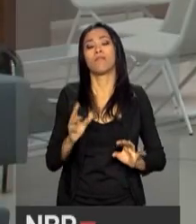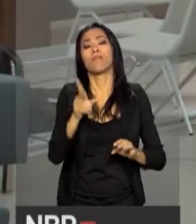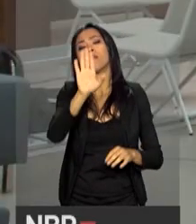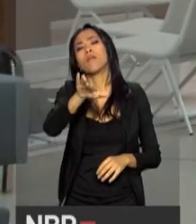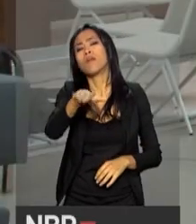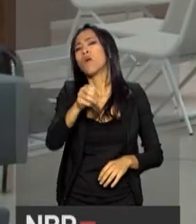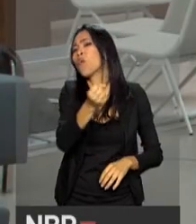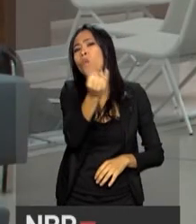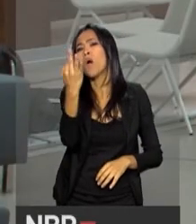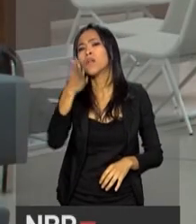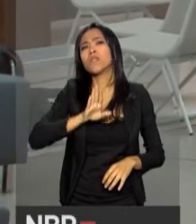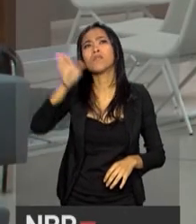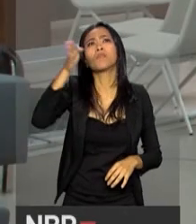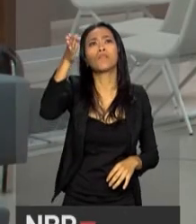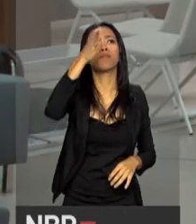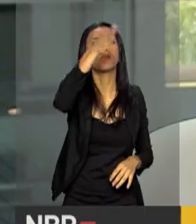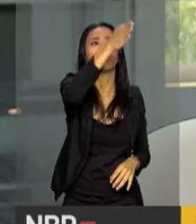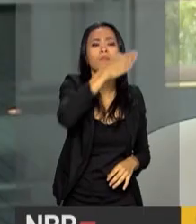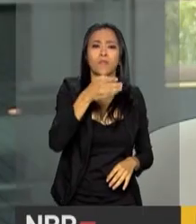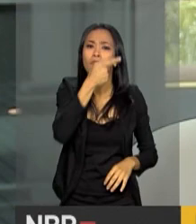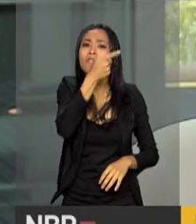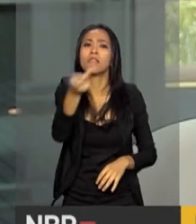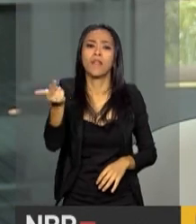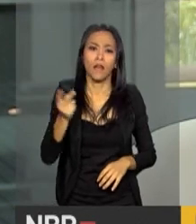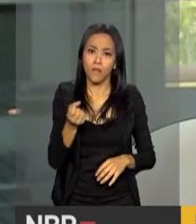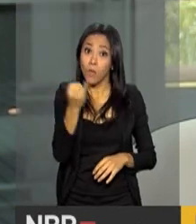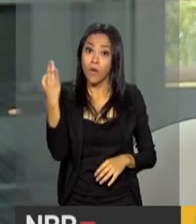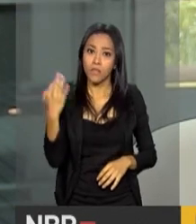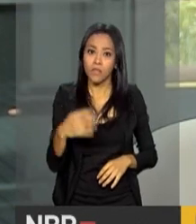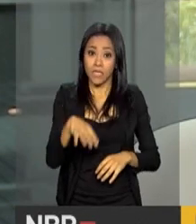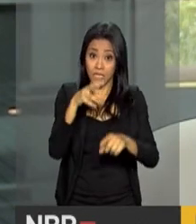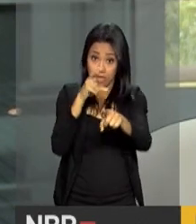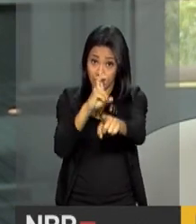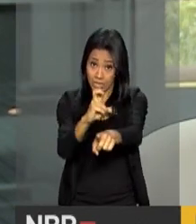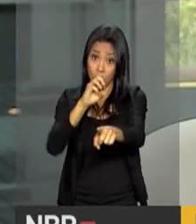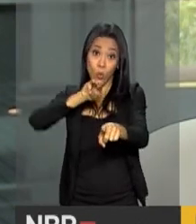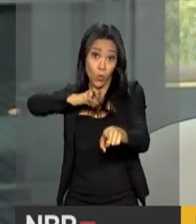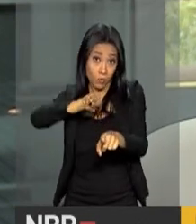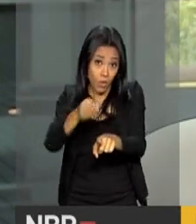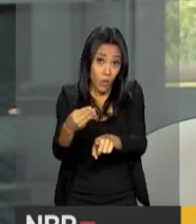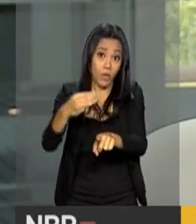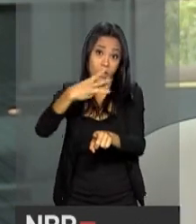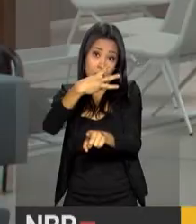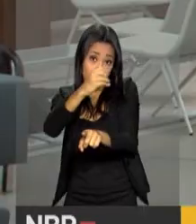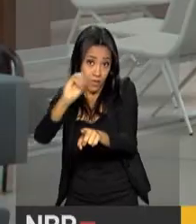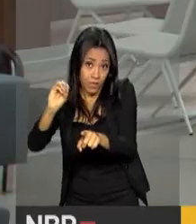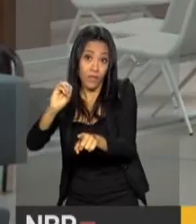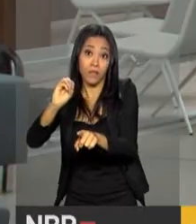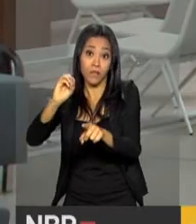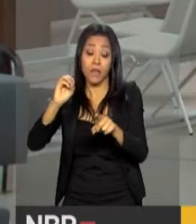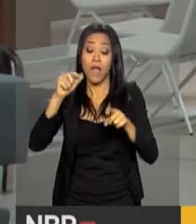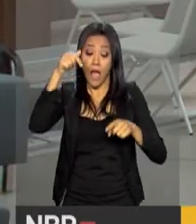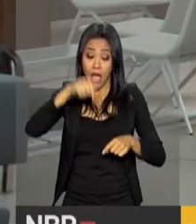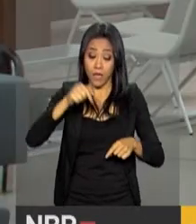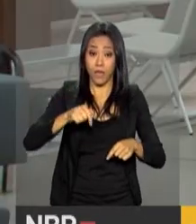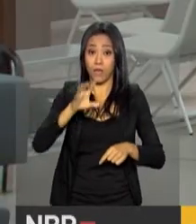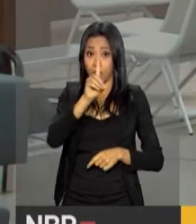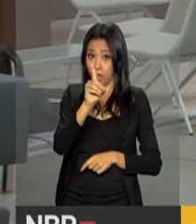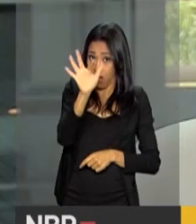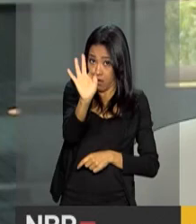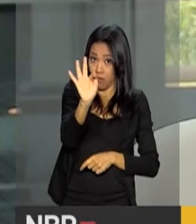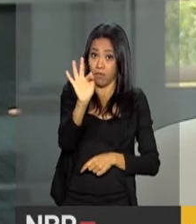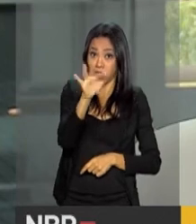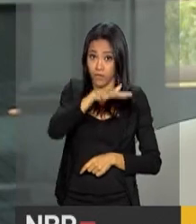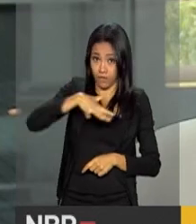vão ser visitadas no país em torno de cinco milhões e trezentos especificamente no distrito federal